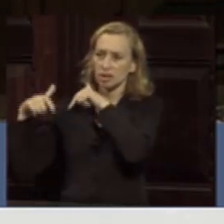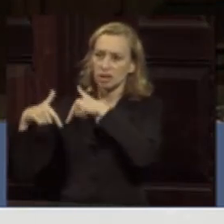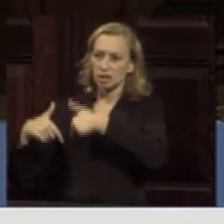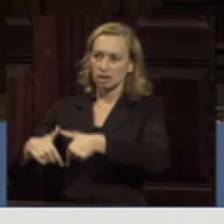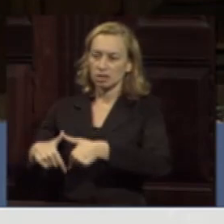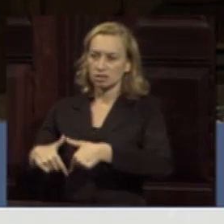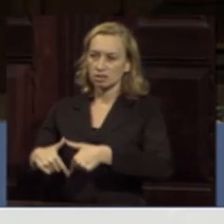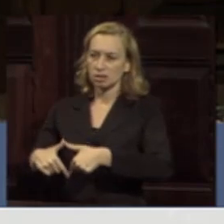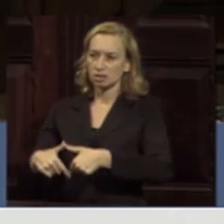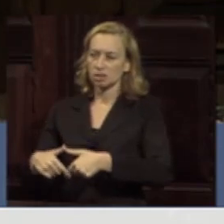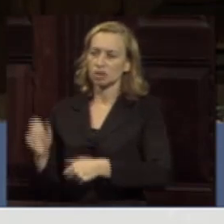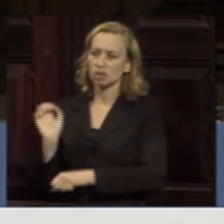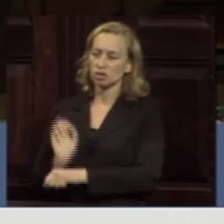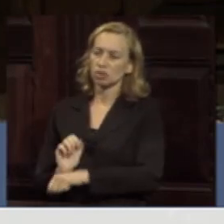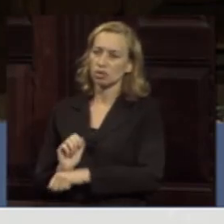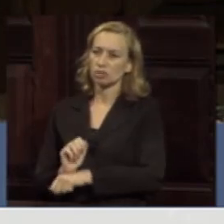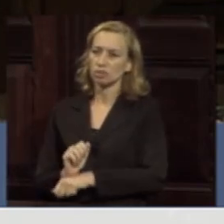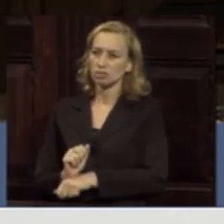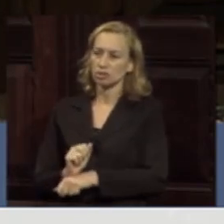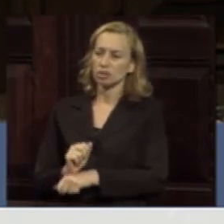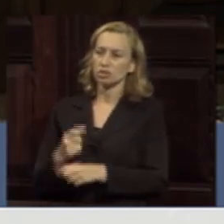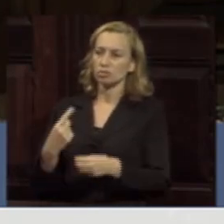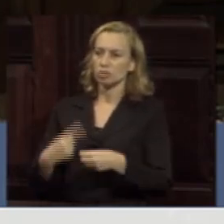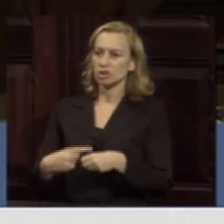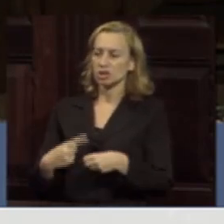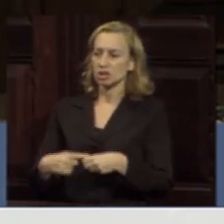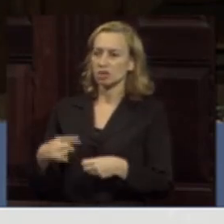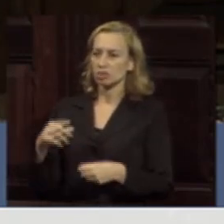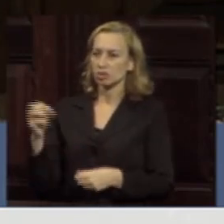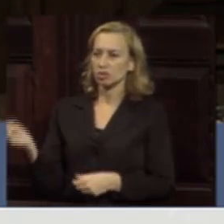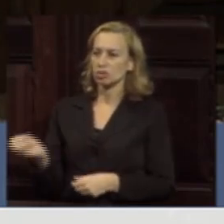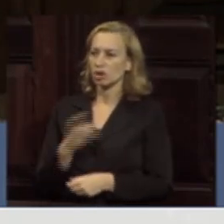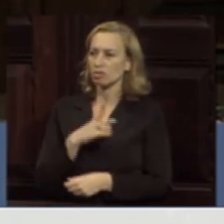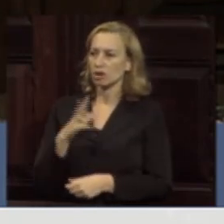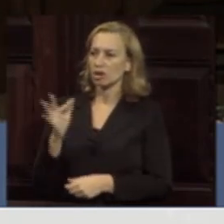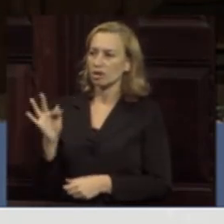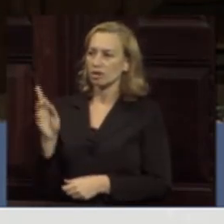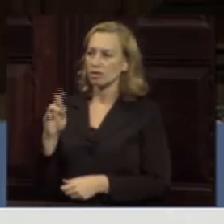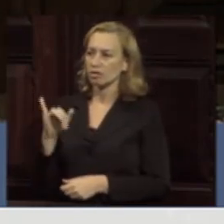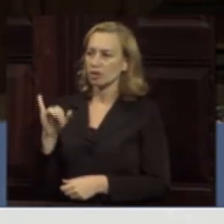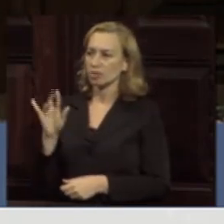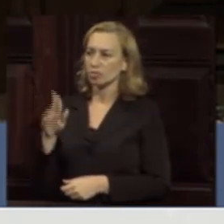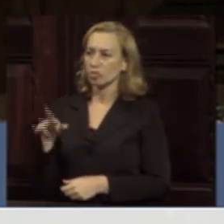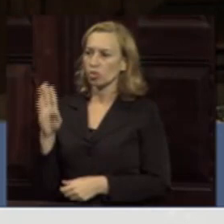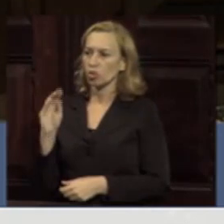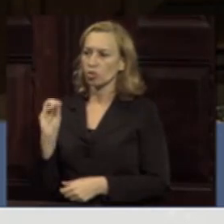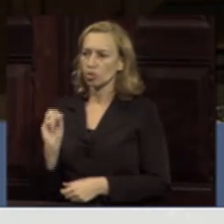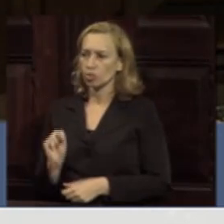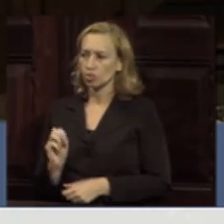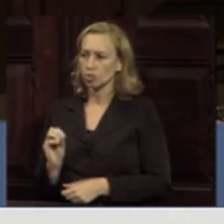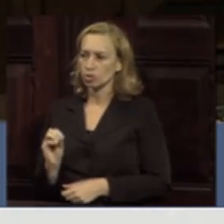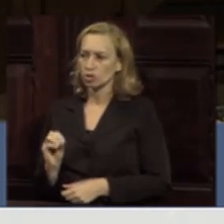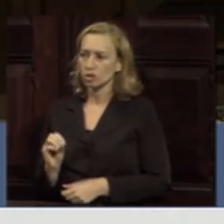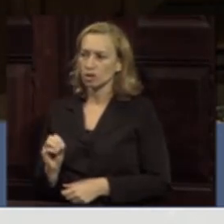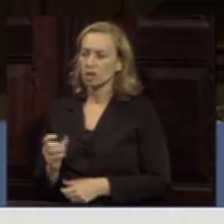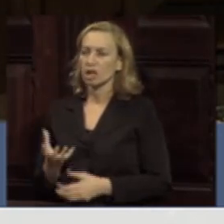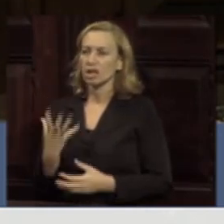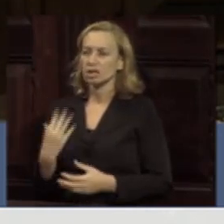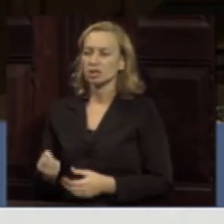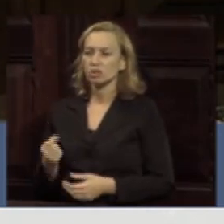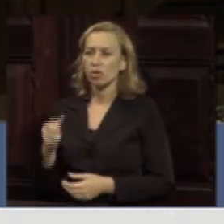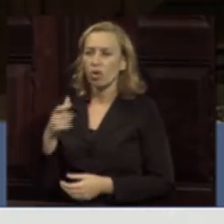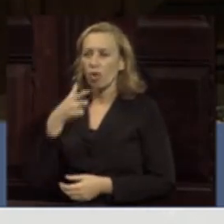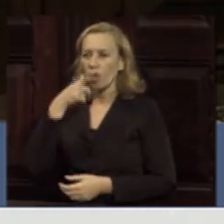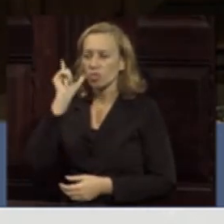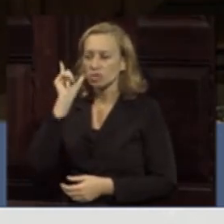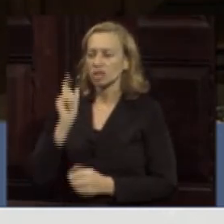escolas públicas do município de Nova Friburgo e da região serrana fluminense, decidiu ontem fazer um